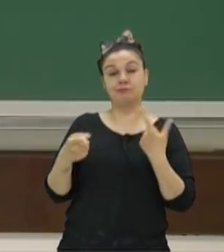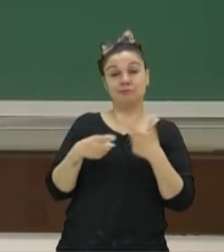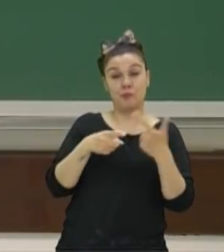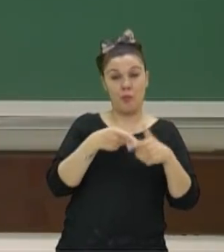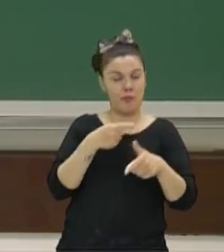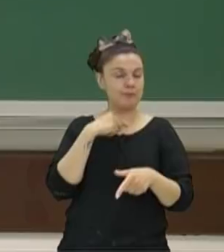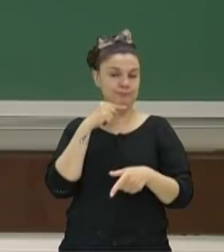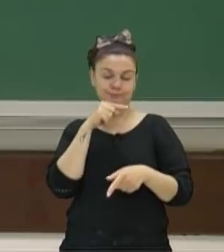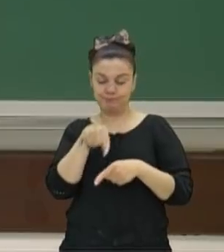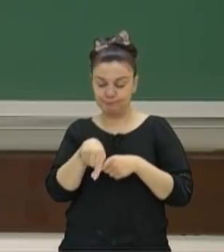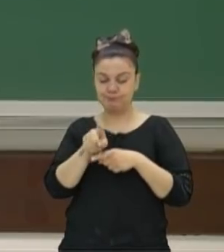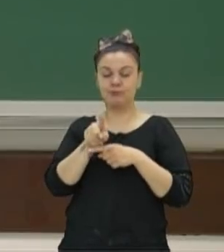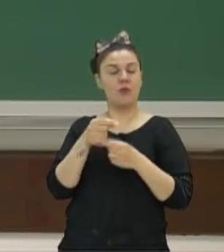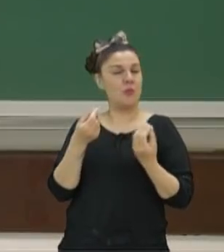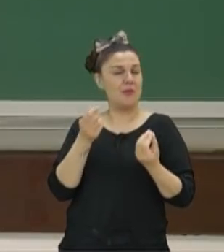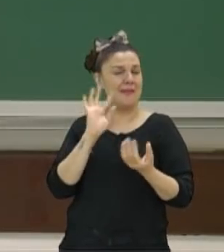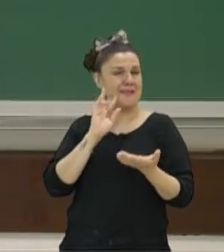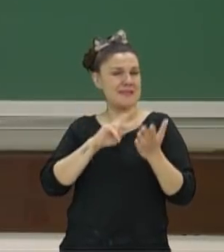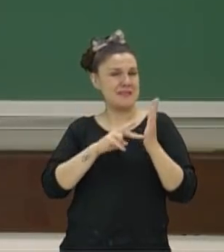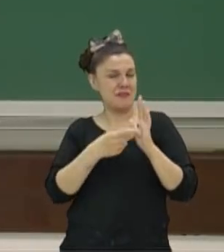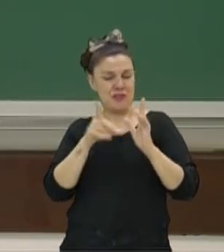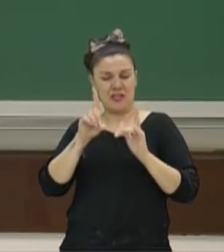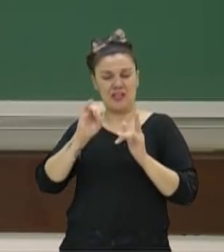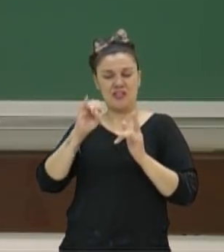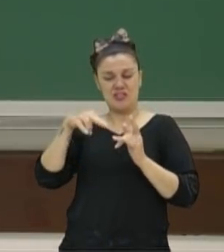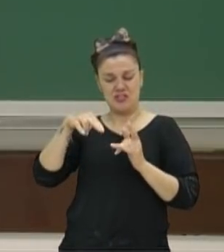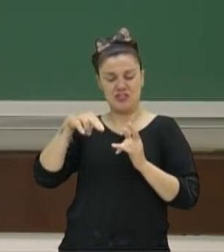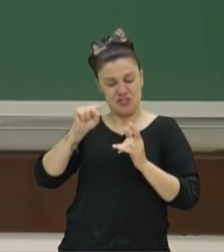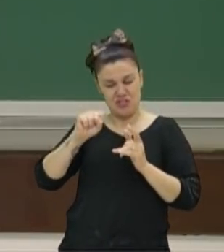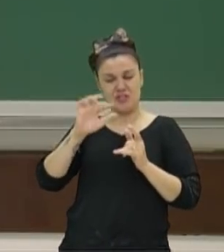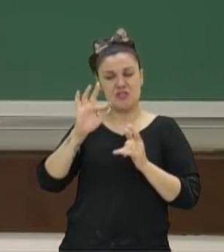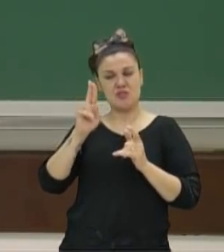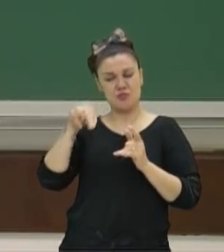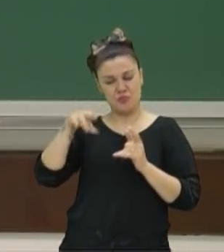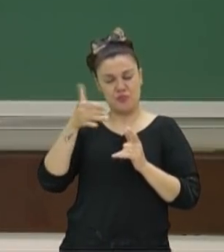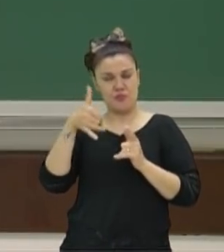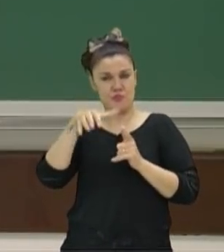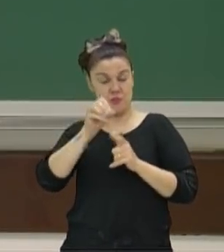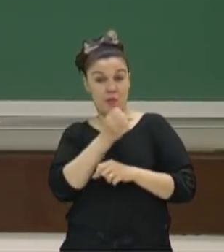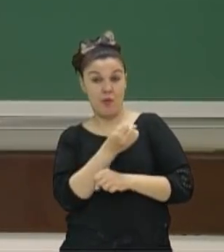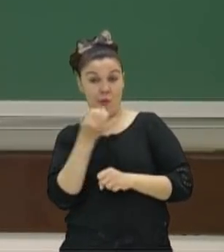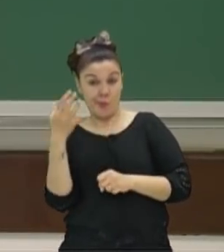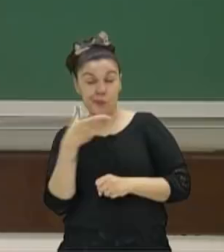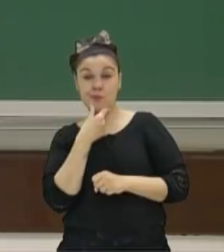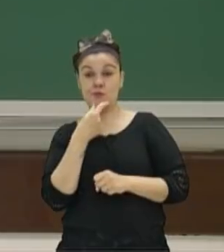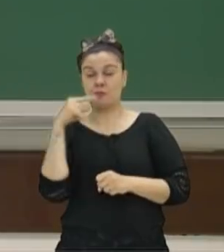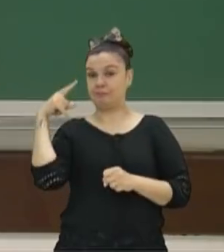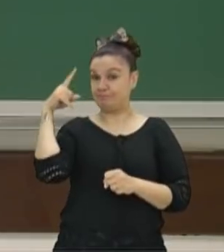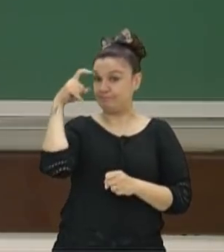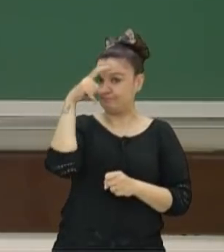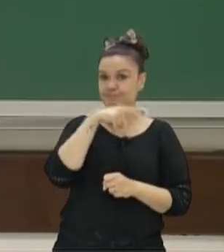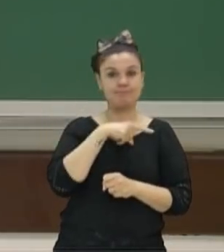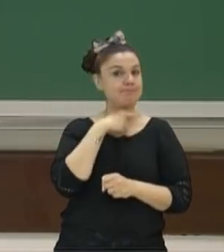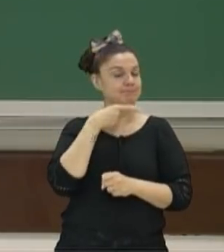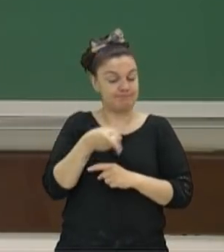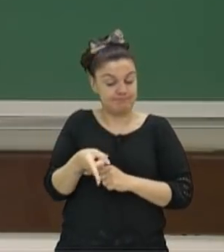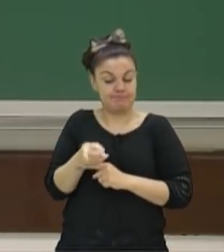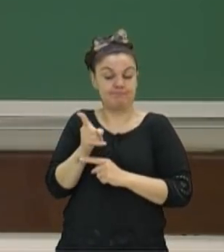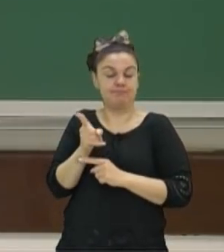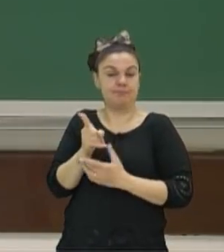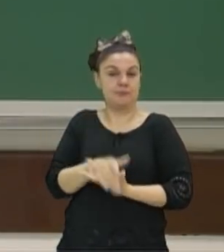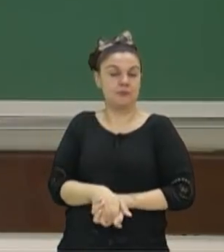disfunção erétil. O que isso quer dizer, esse nome esquisito aí? Alguns homens podem ter dificuldades na